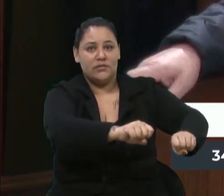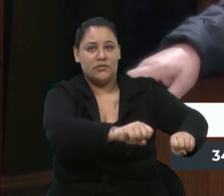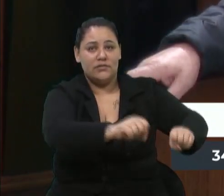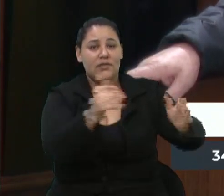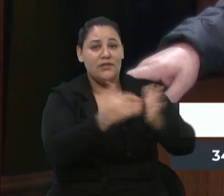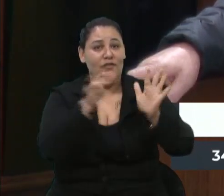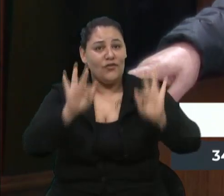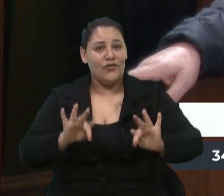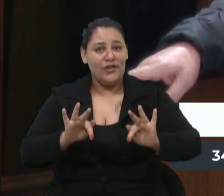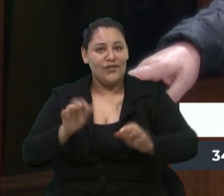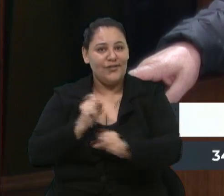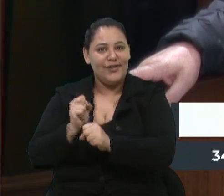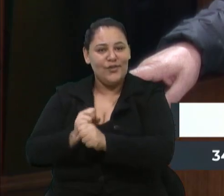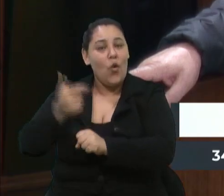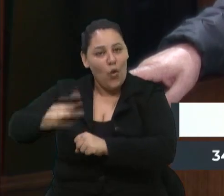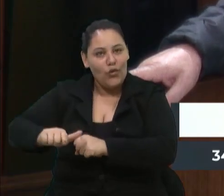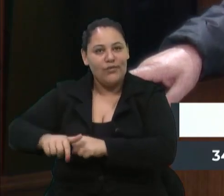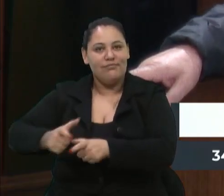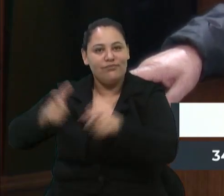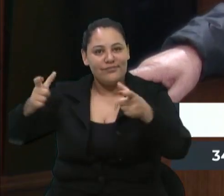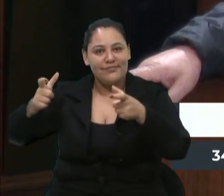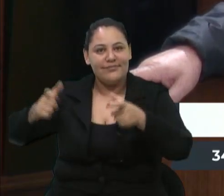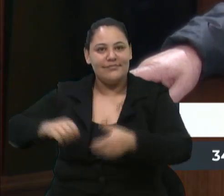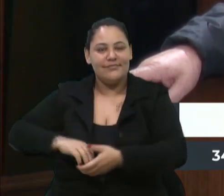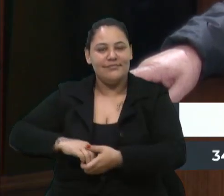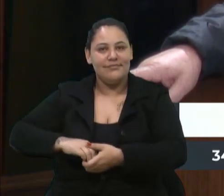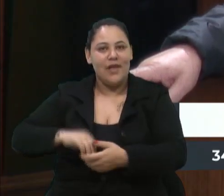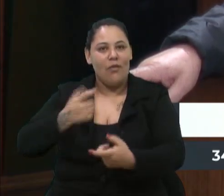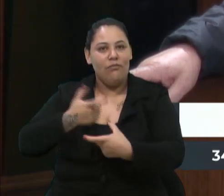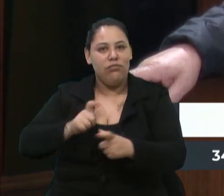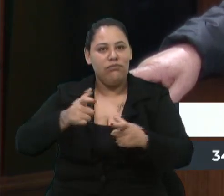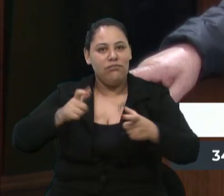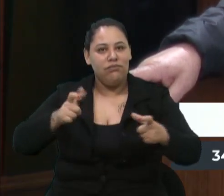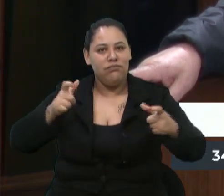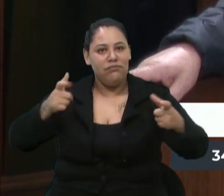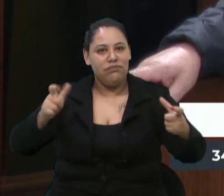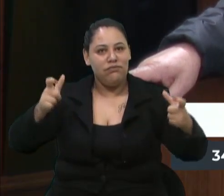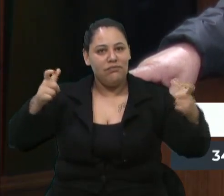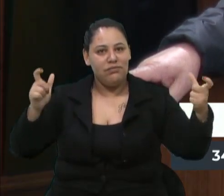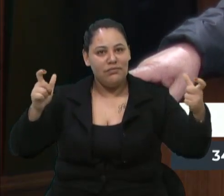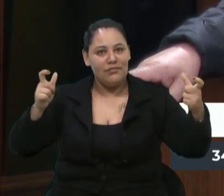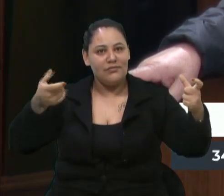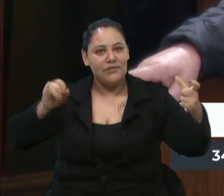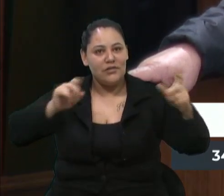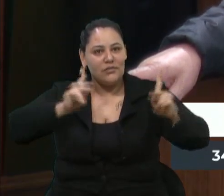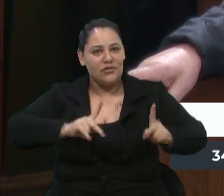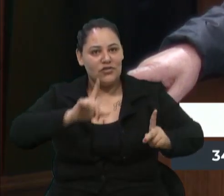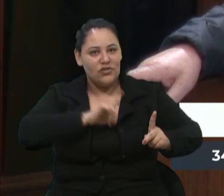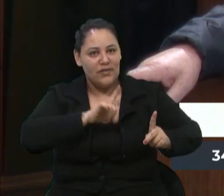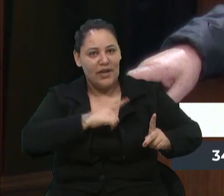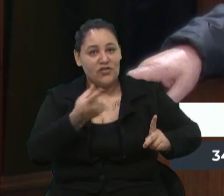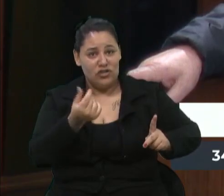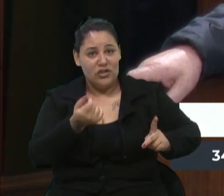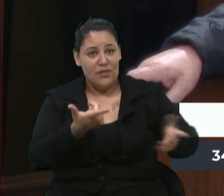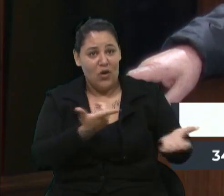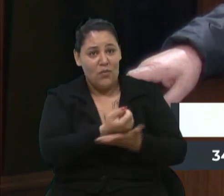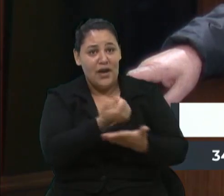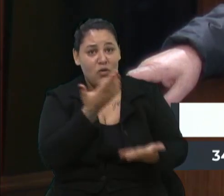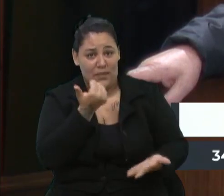do ano, um outro mercado grande em Caxias. Se as pessoas tiverem, no mínimo, poder aquisitivo para poder ir no